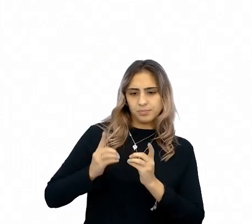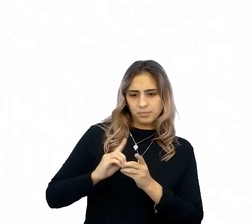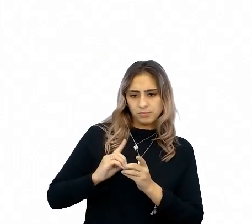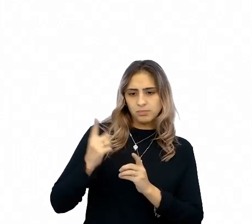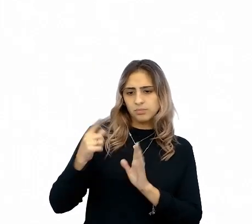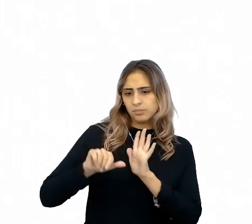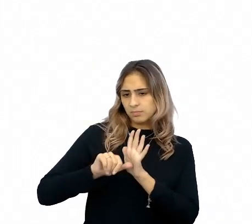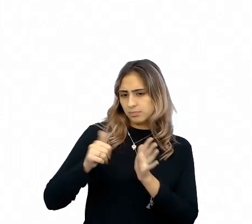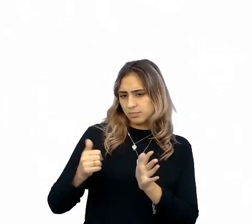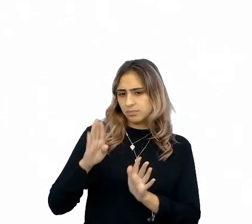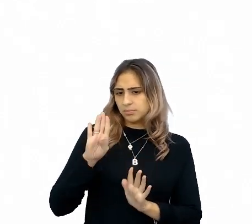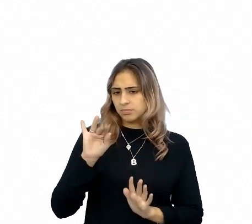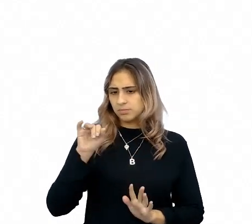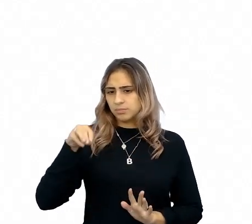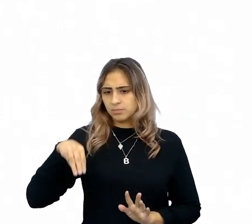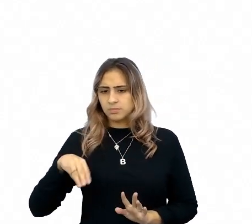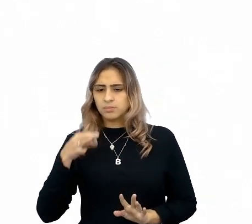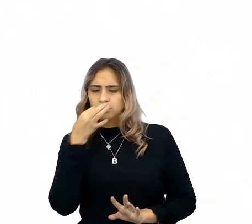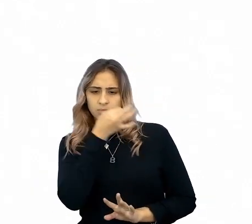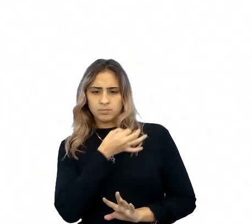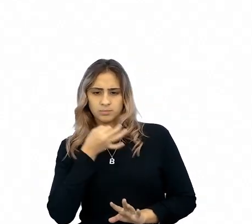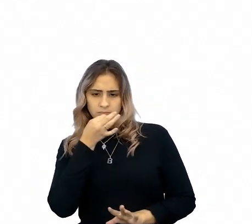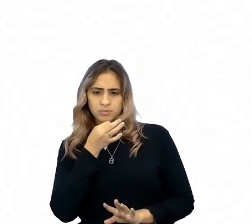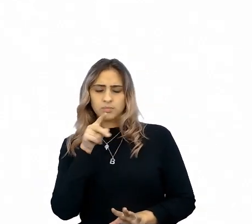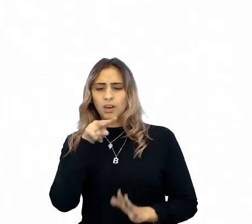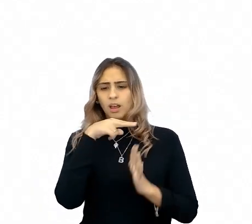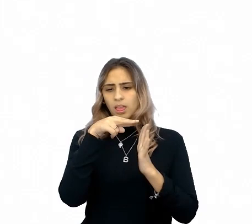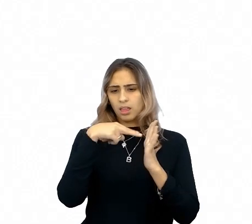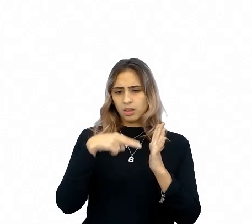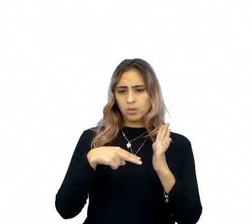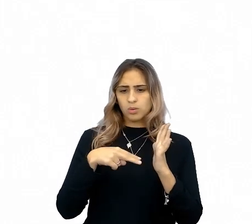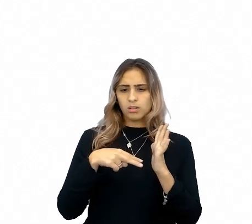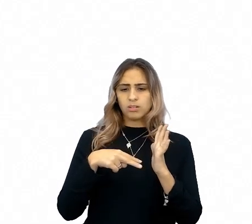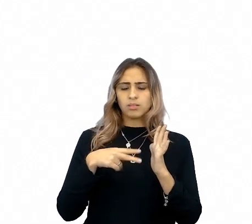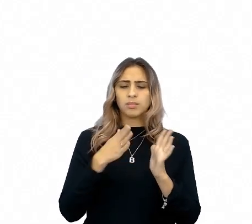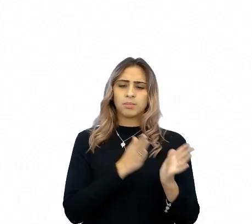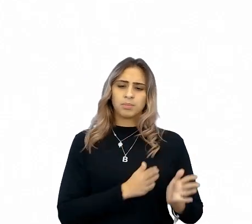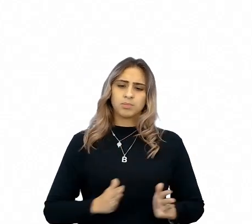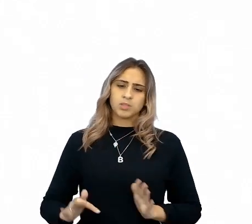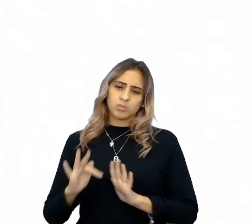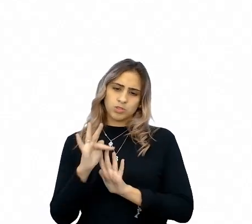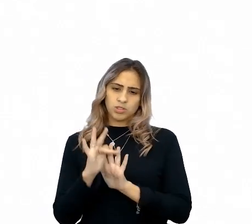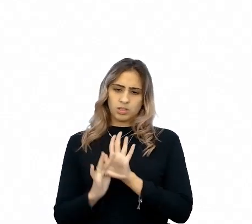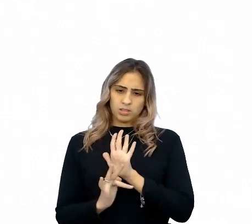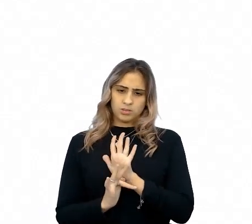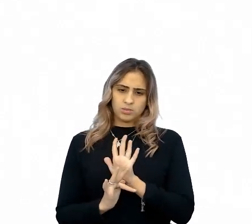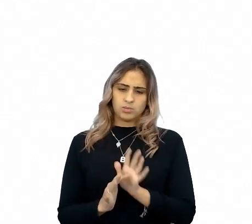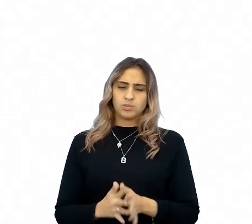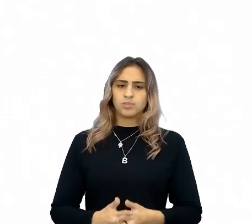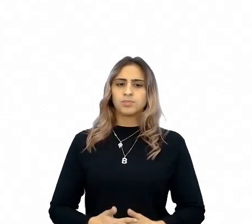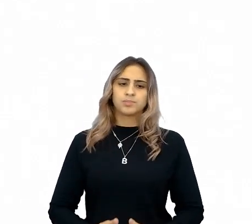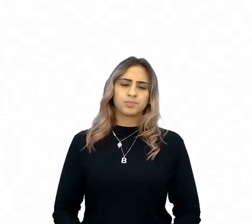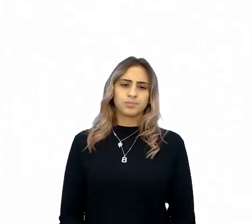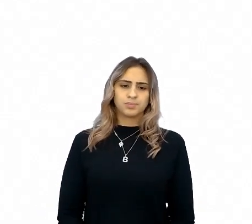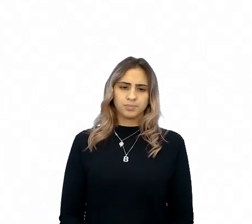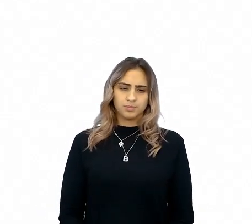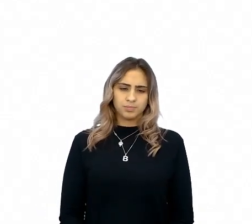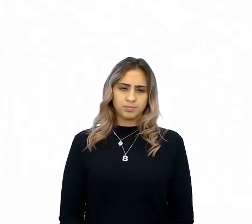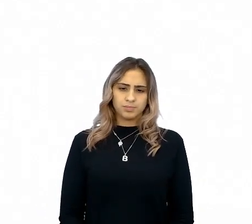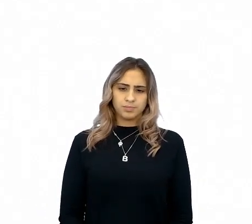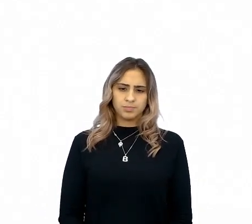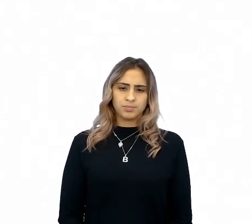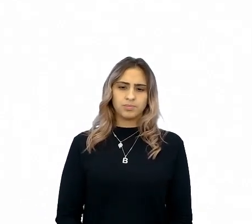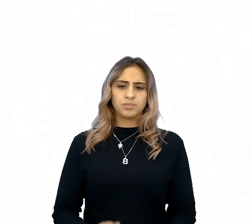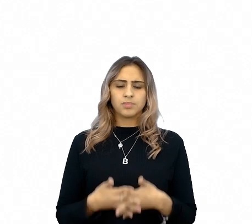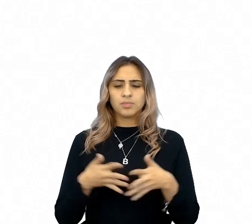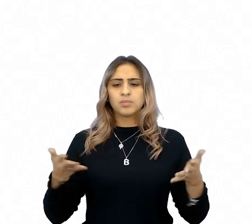primeiro bimestre, a articulação entre leitura e a produção de textos. E agora vamos